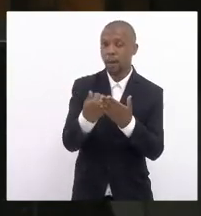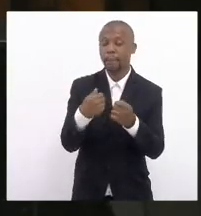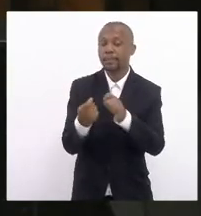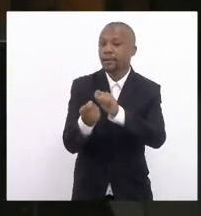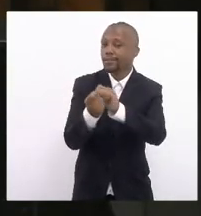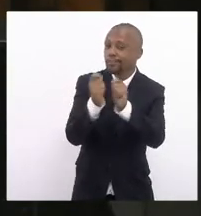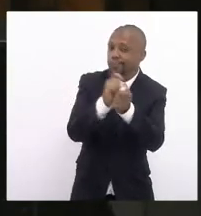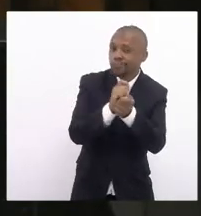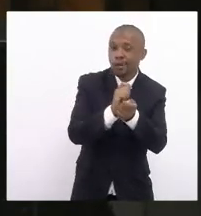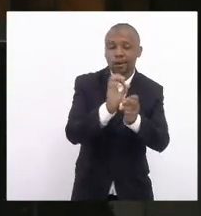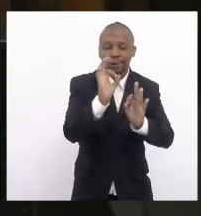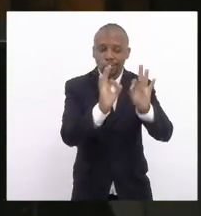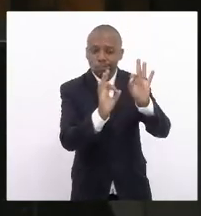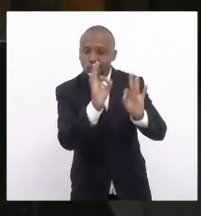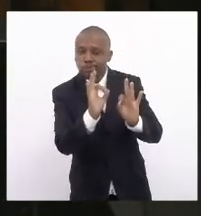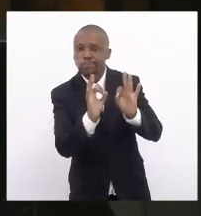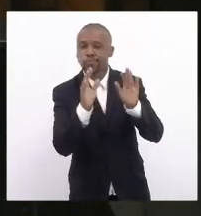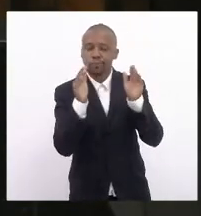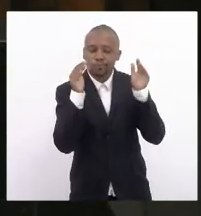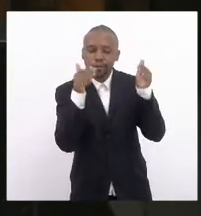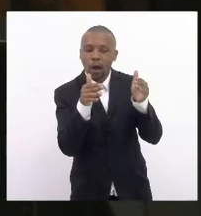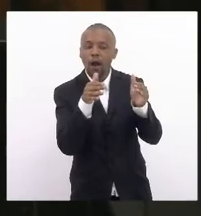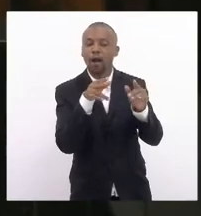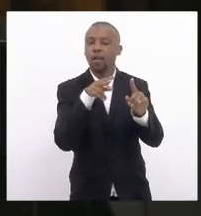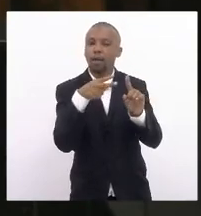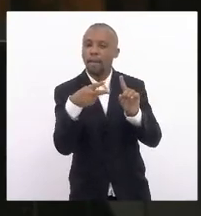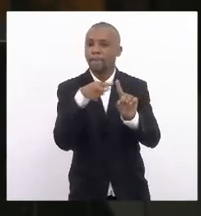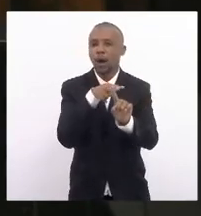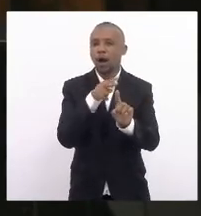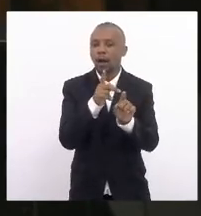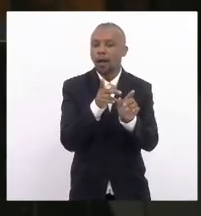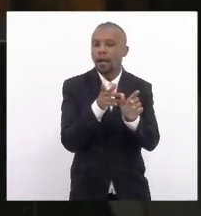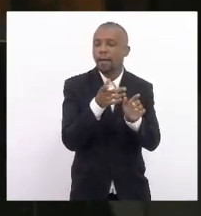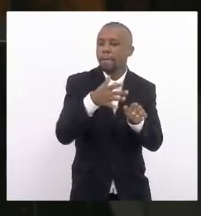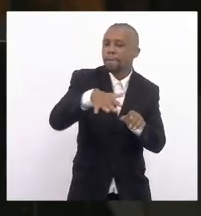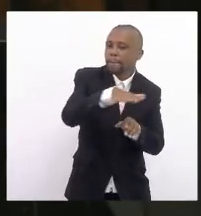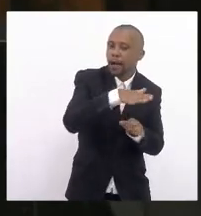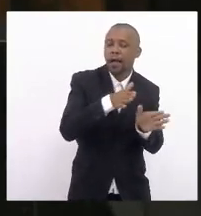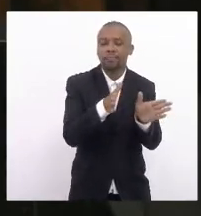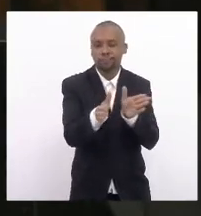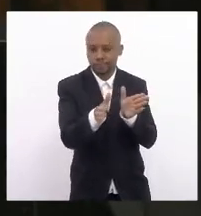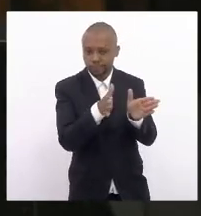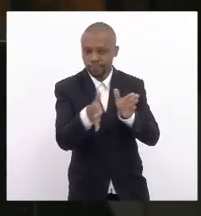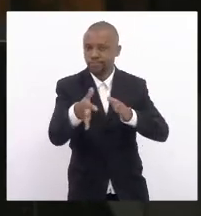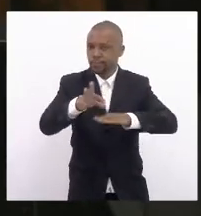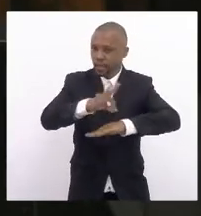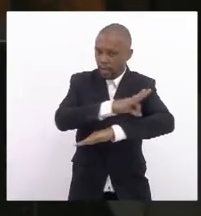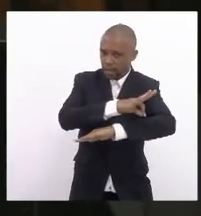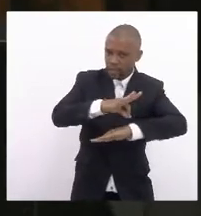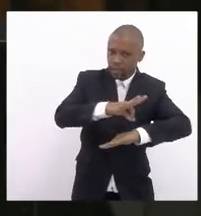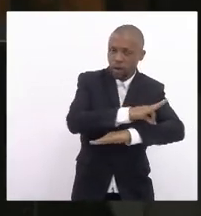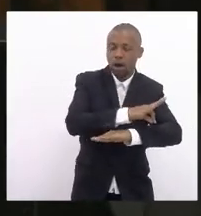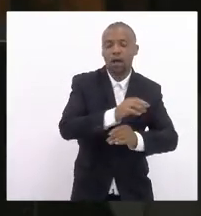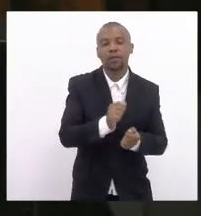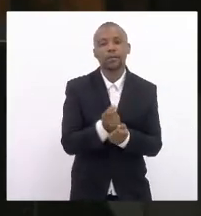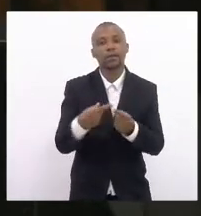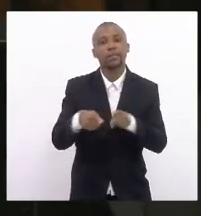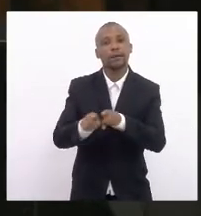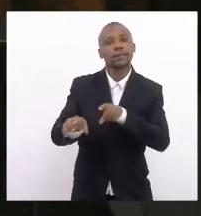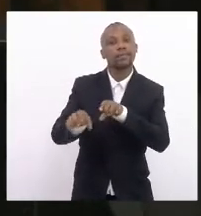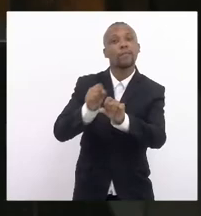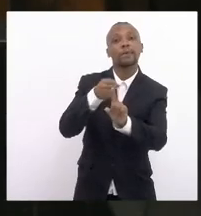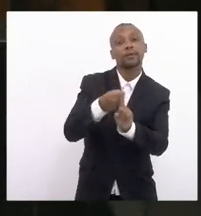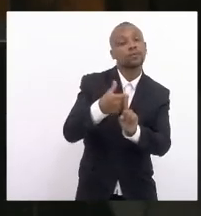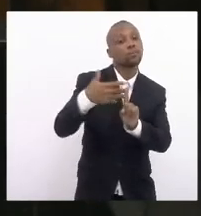de vista espacial, a chamada acessibilidade física ou arquitetônica, do ponto de vista da formação